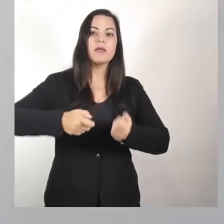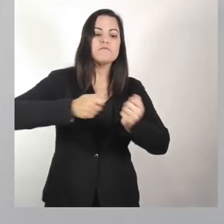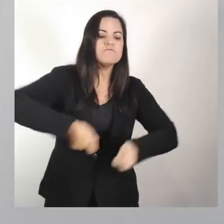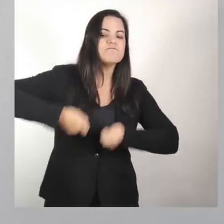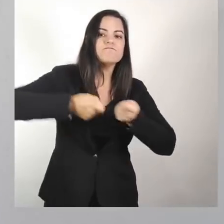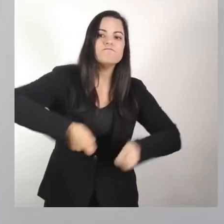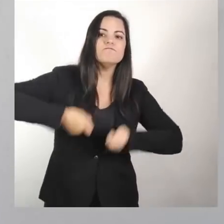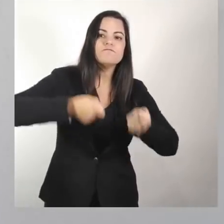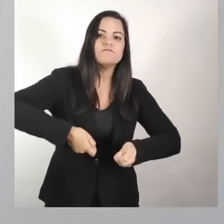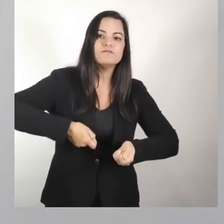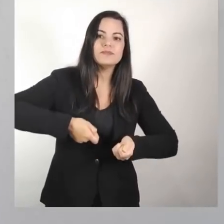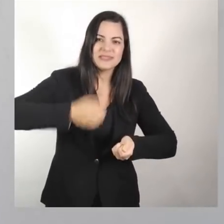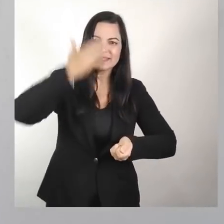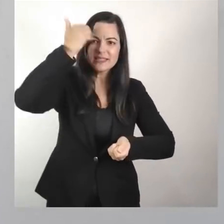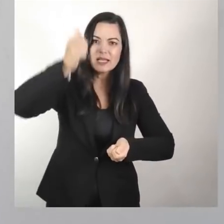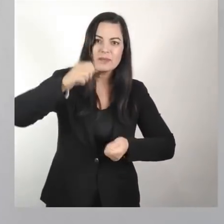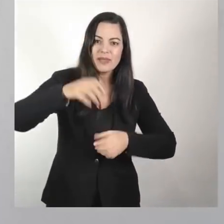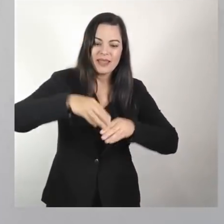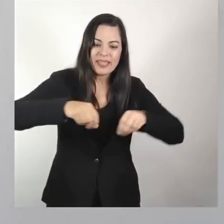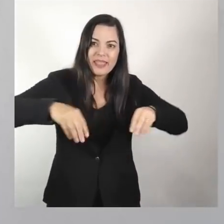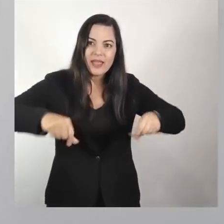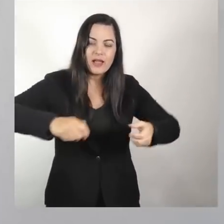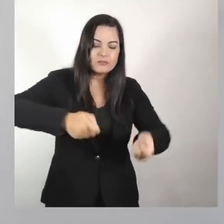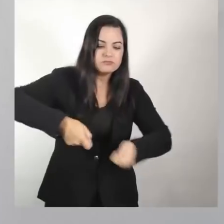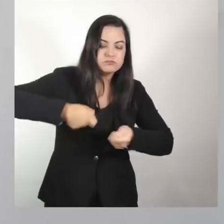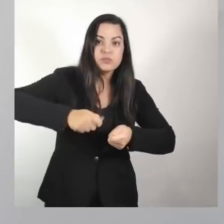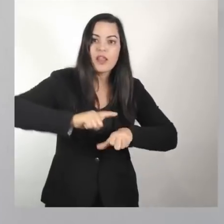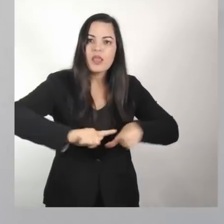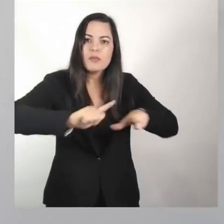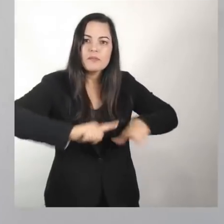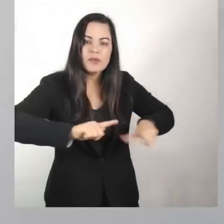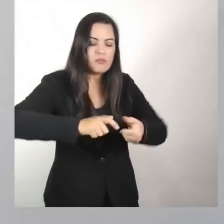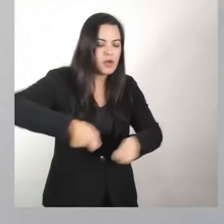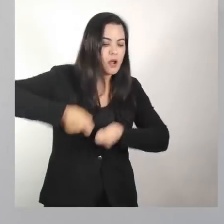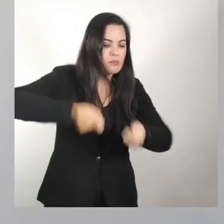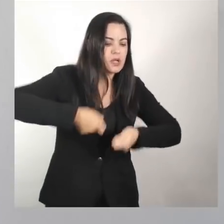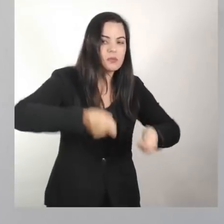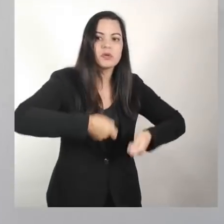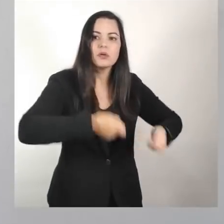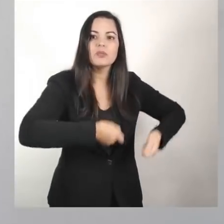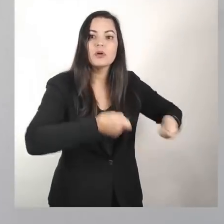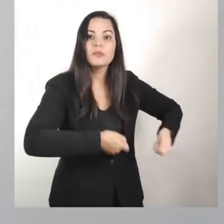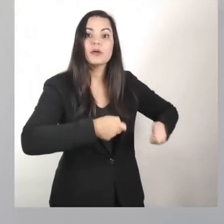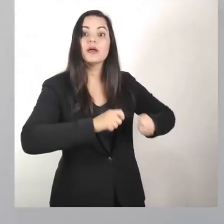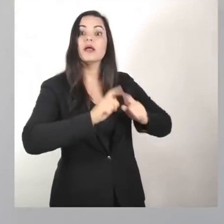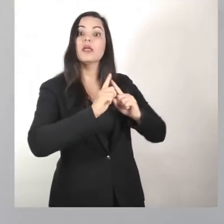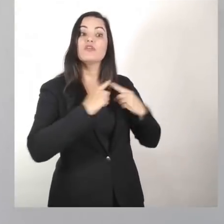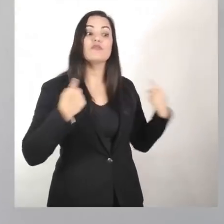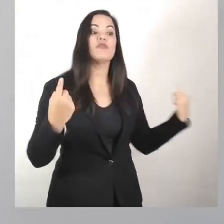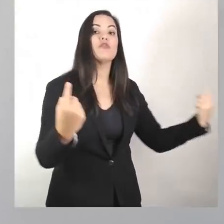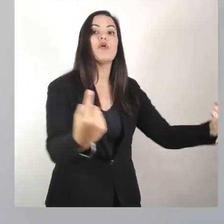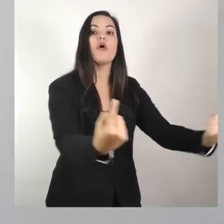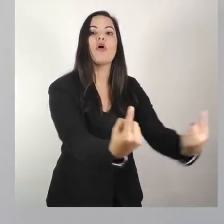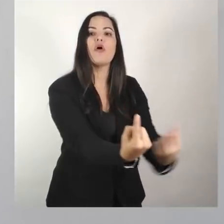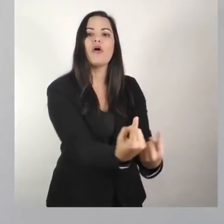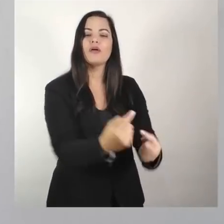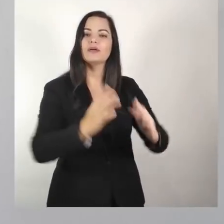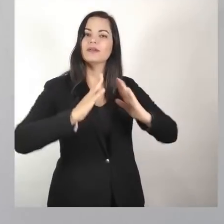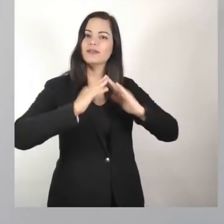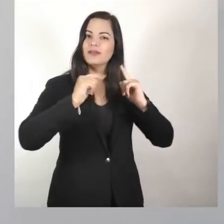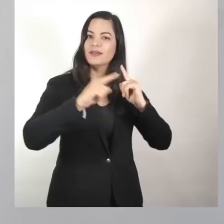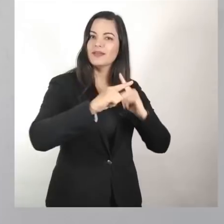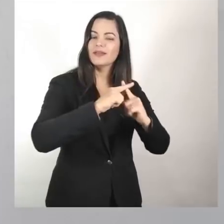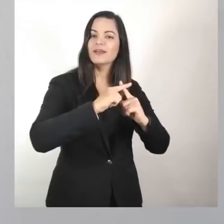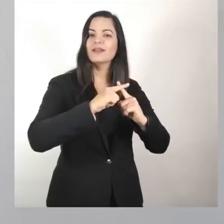E essa terra, eles acreditam que é uma terra milagrosa. Então as pessoas vêm para